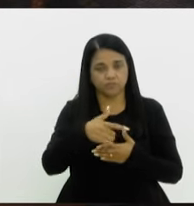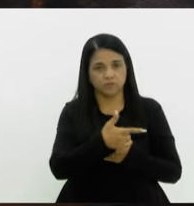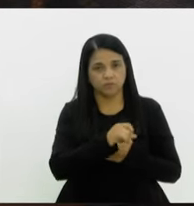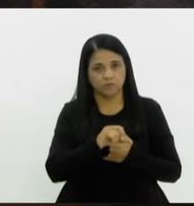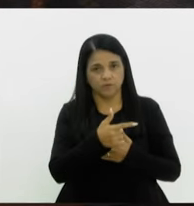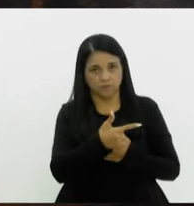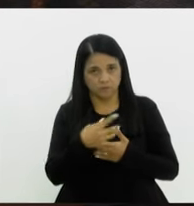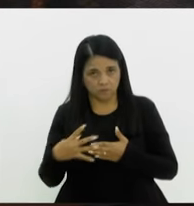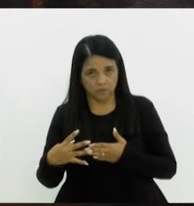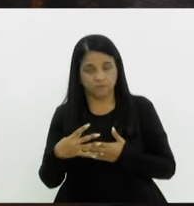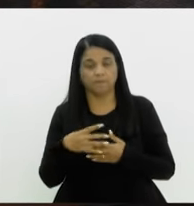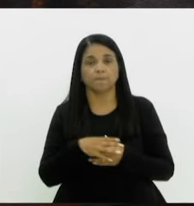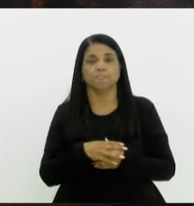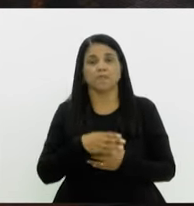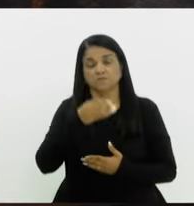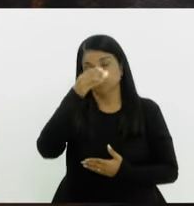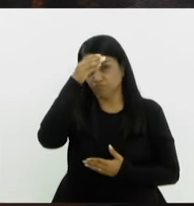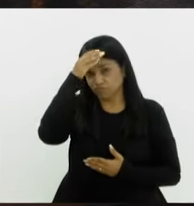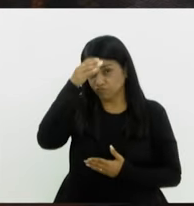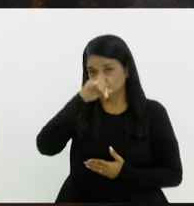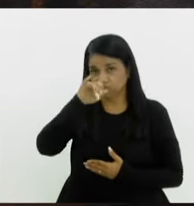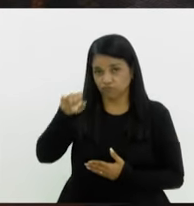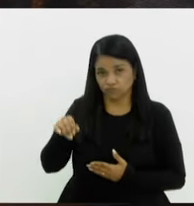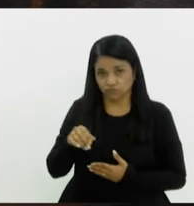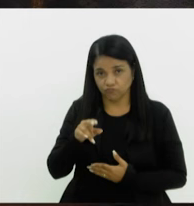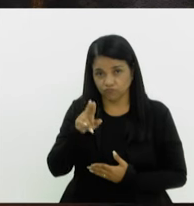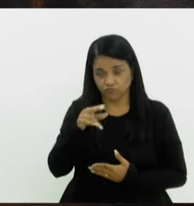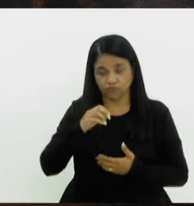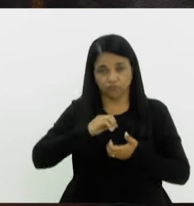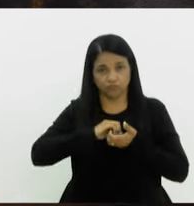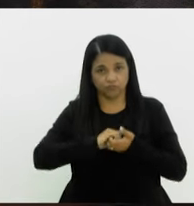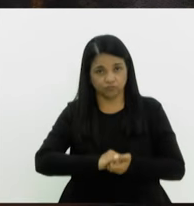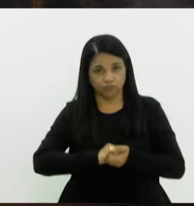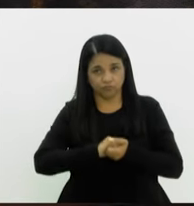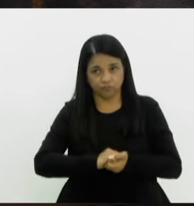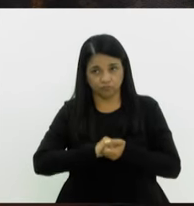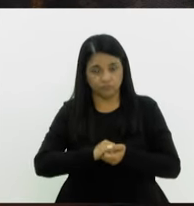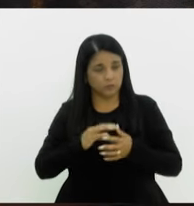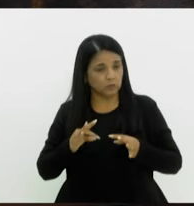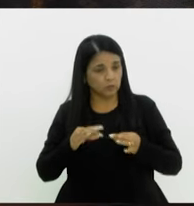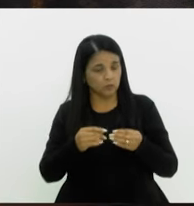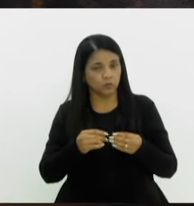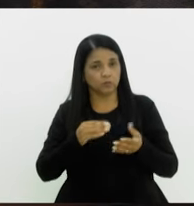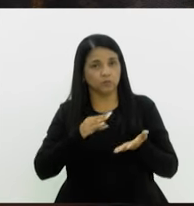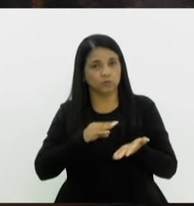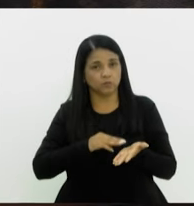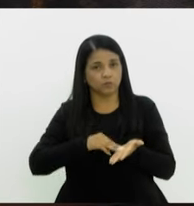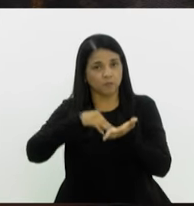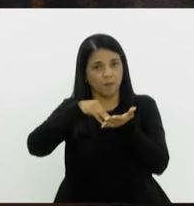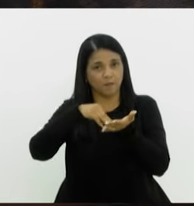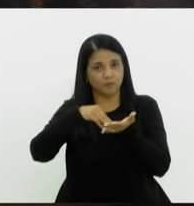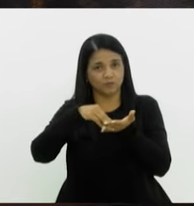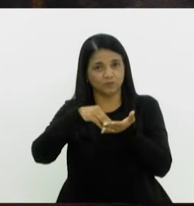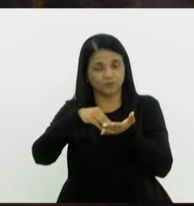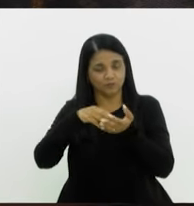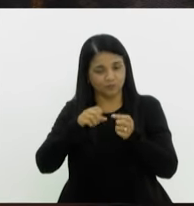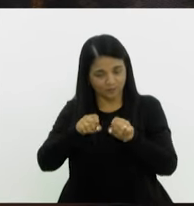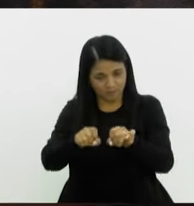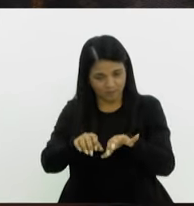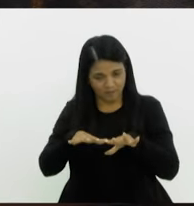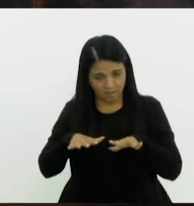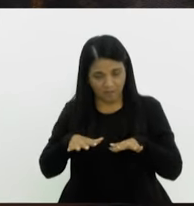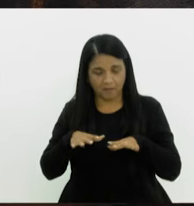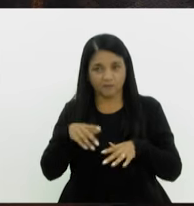Dona tia Ju na sua na sua pessoa eu cumprimento eh todos os membros da desse Parlamento que eu já estou